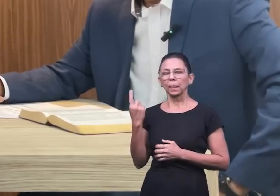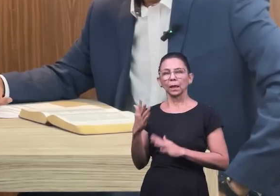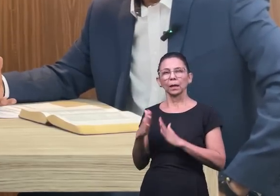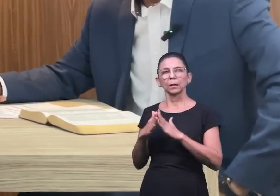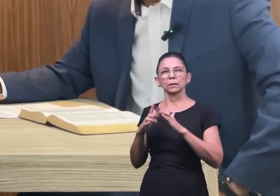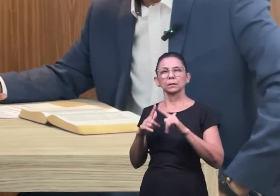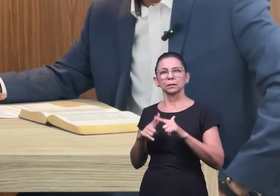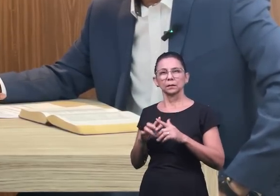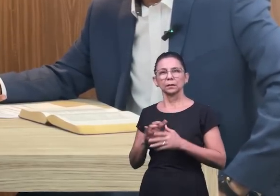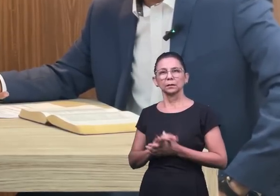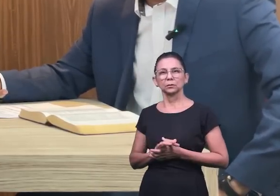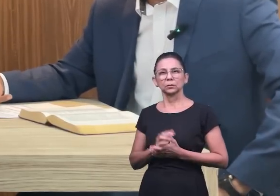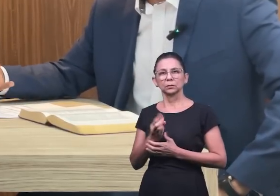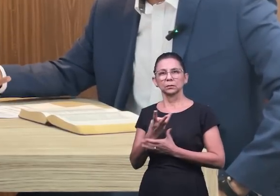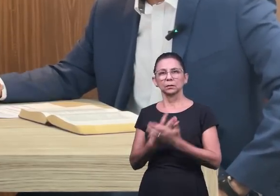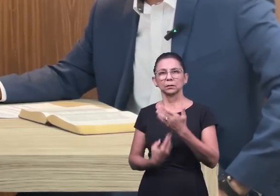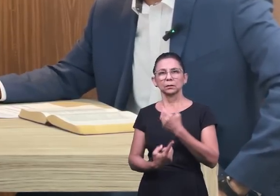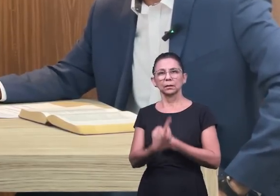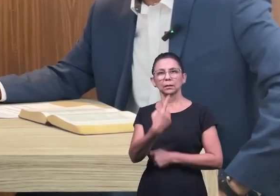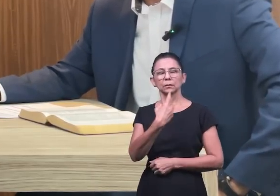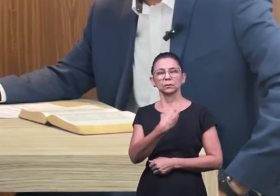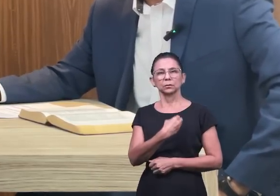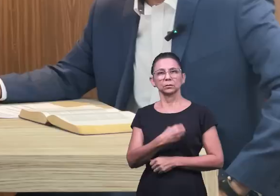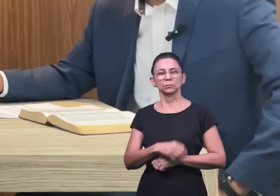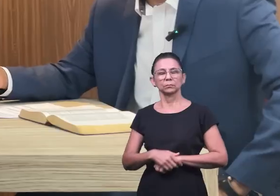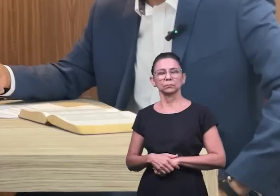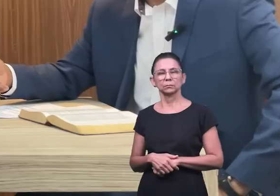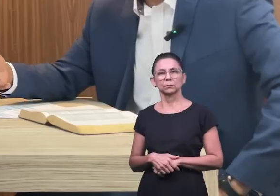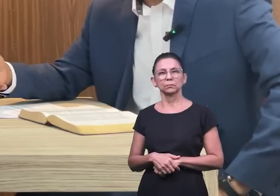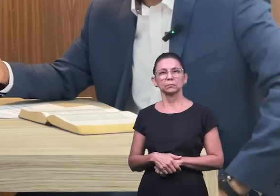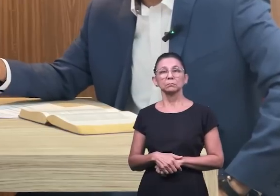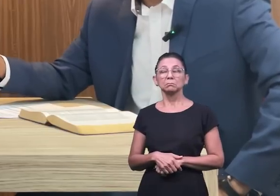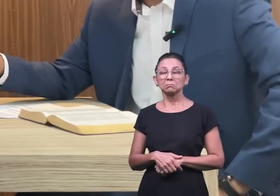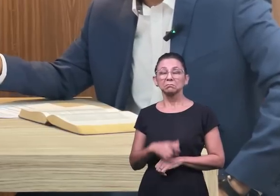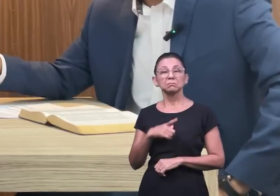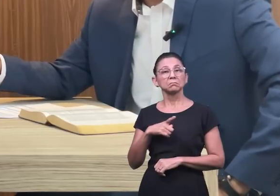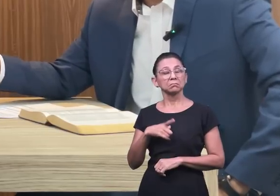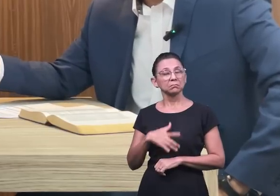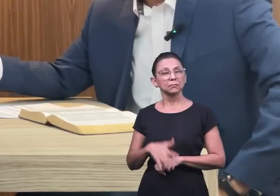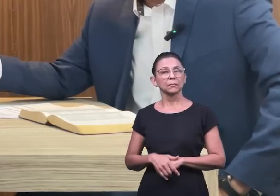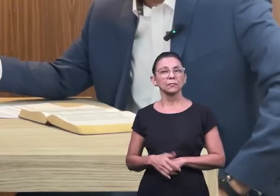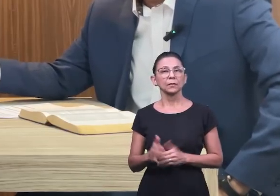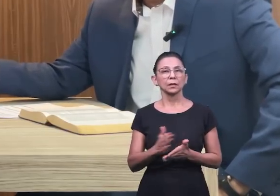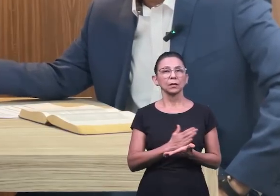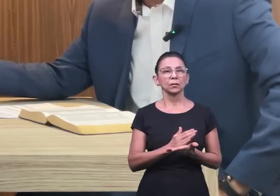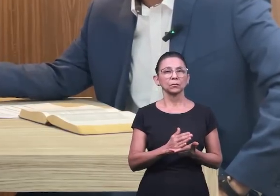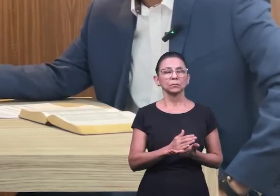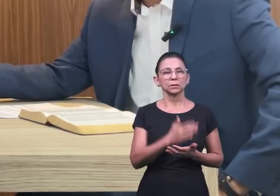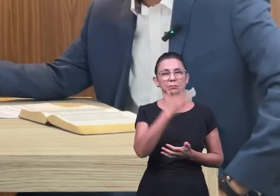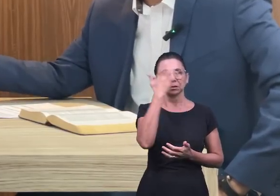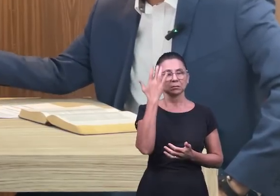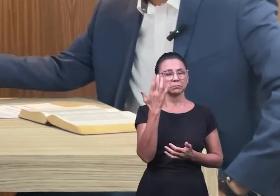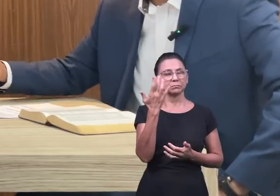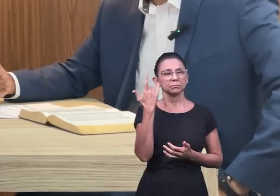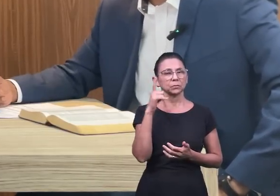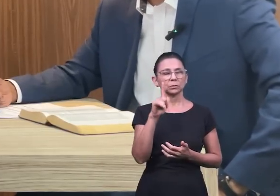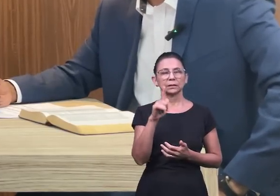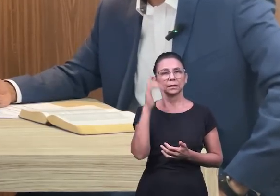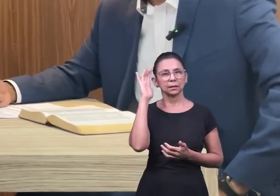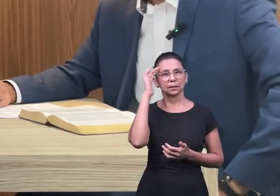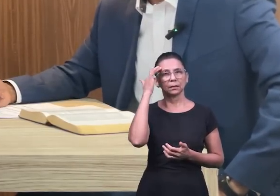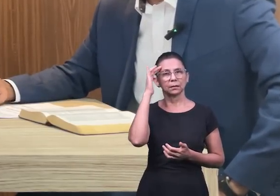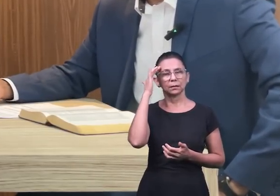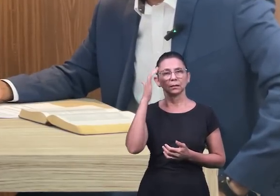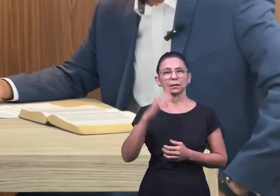meio. Então essa é a liteira de Salomão. Vocês poderiam imaginar, né, algo mais belo do que esse? Nós,